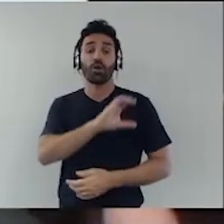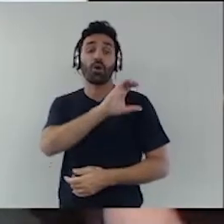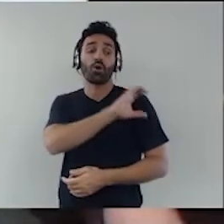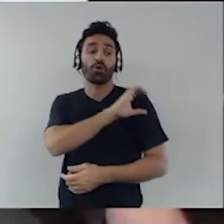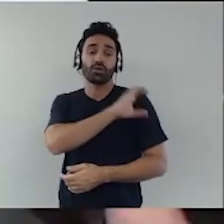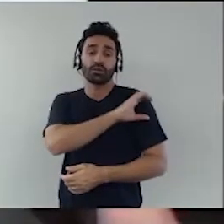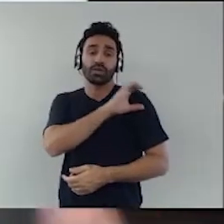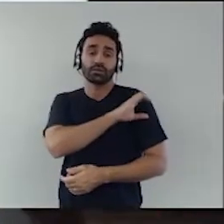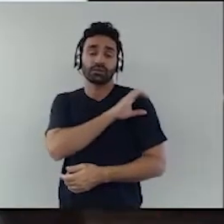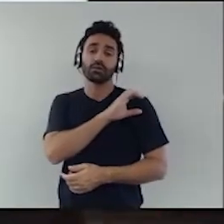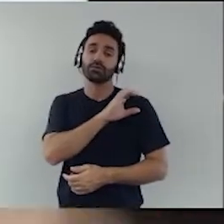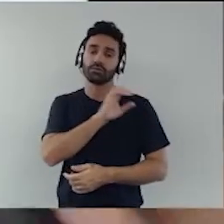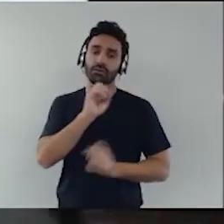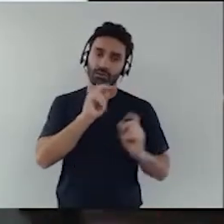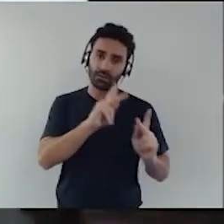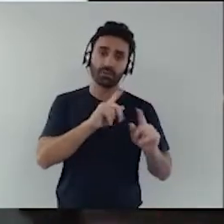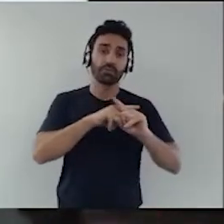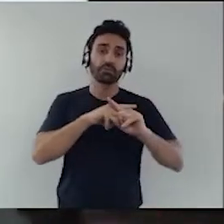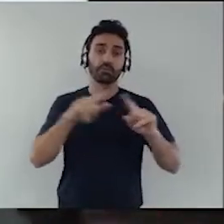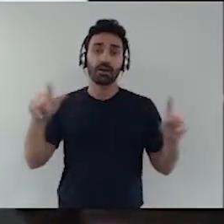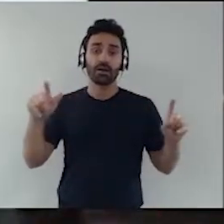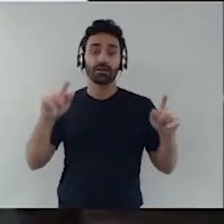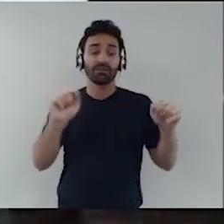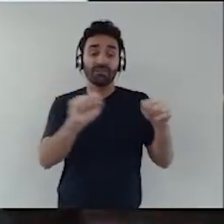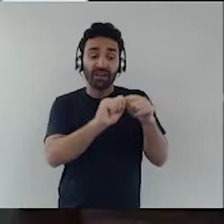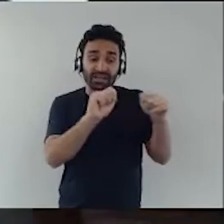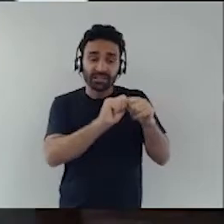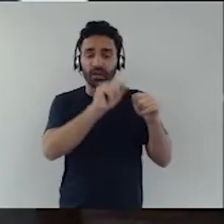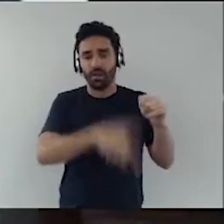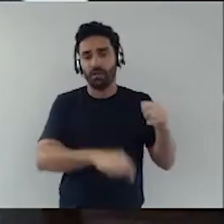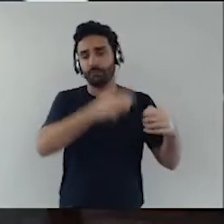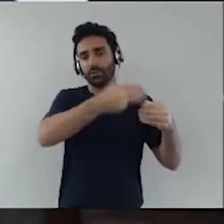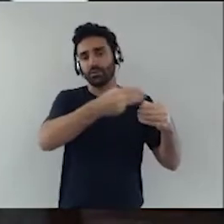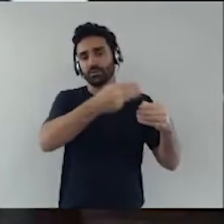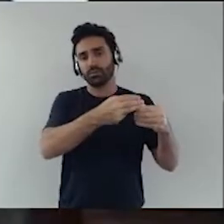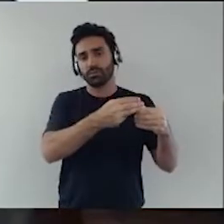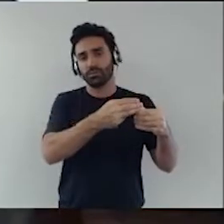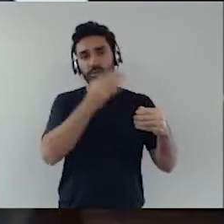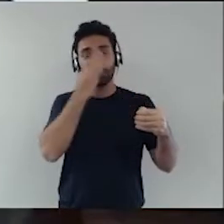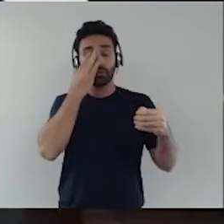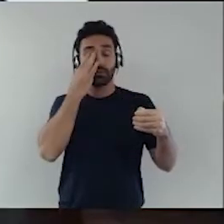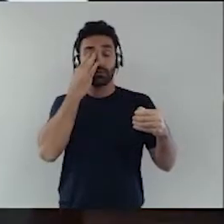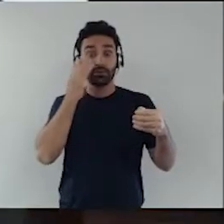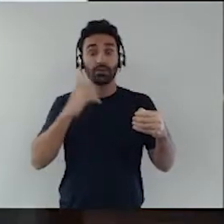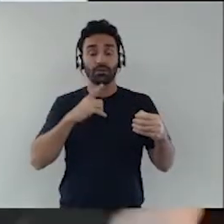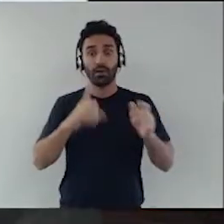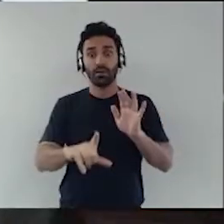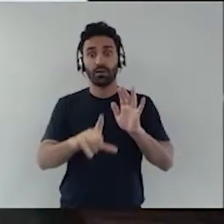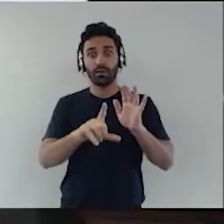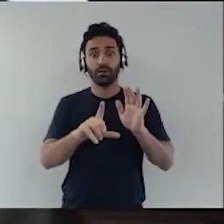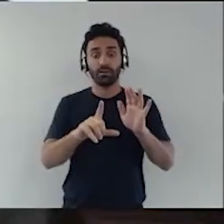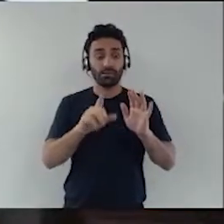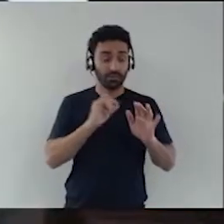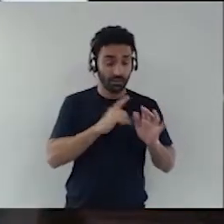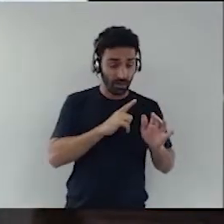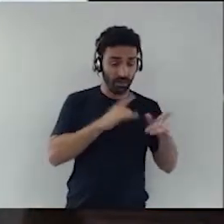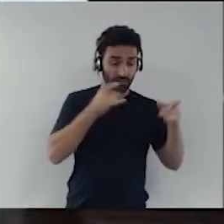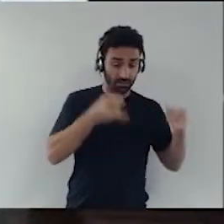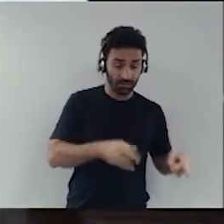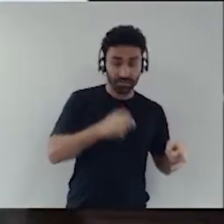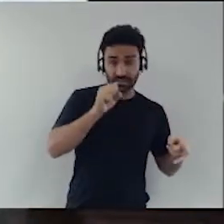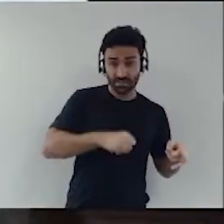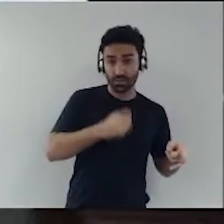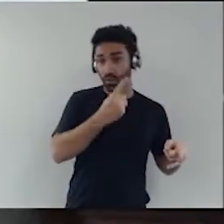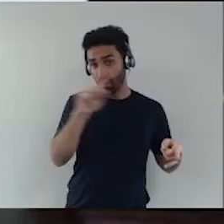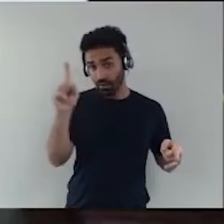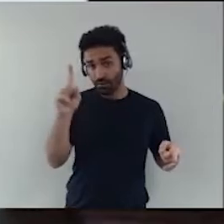sim, né, mas a definição da execução é o município que tem que dizer. Eu tenho leito, não tenho leito, fecho ou abro, ponto.